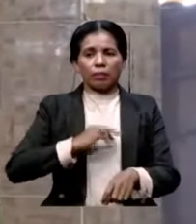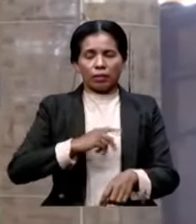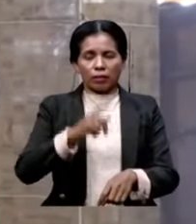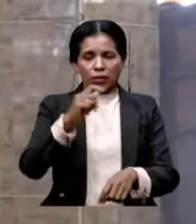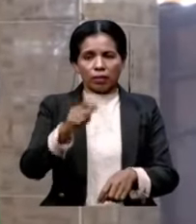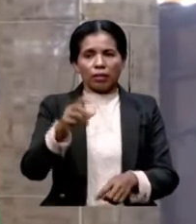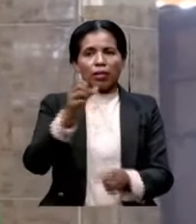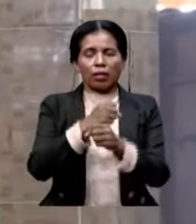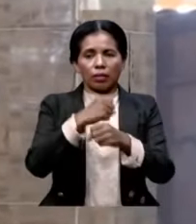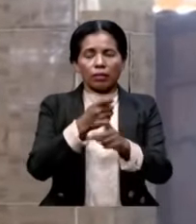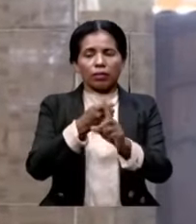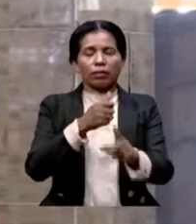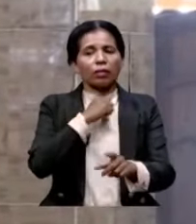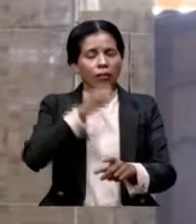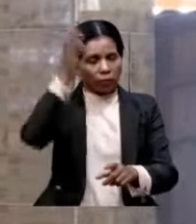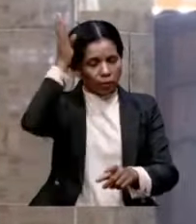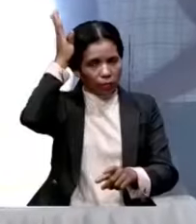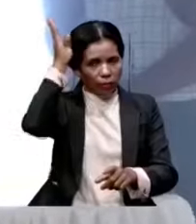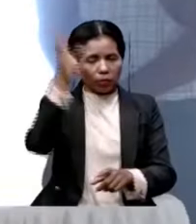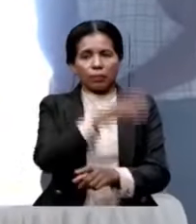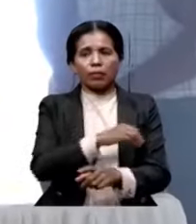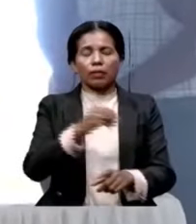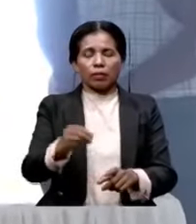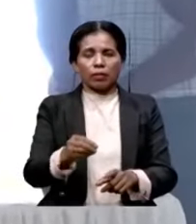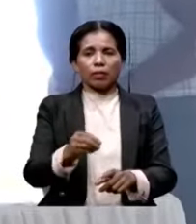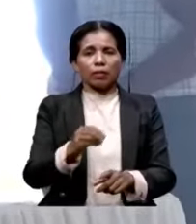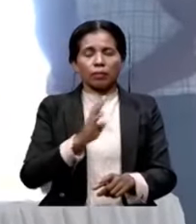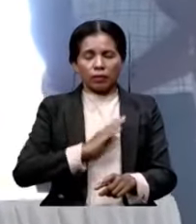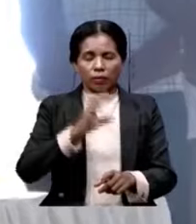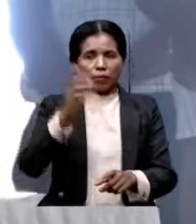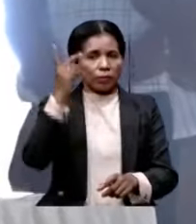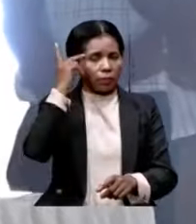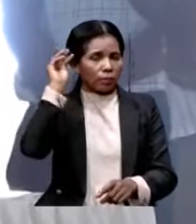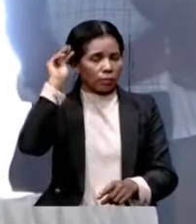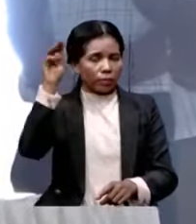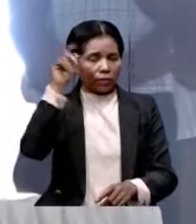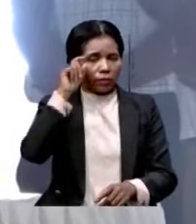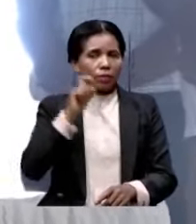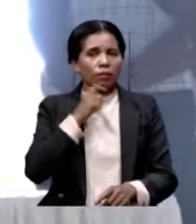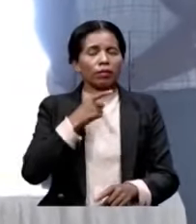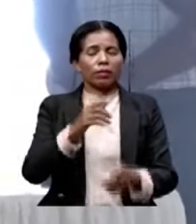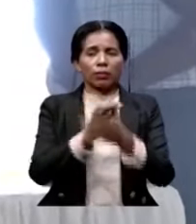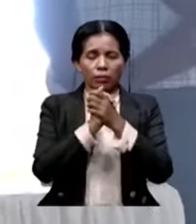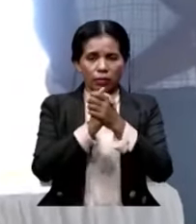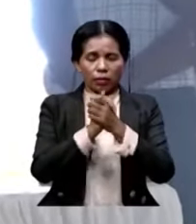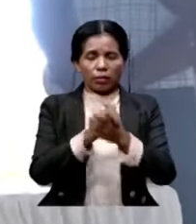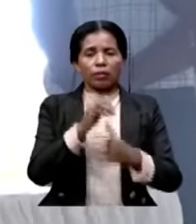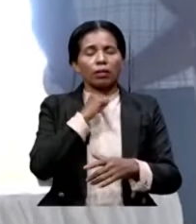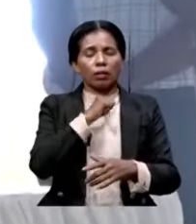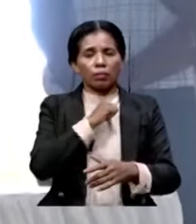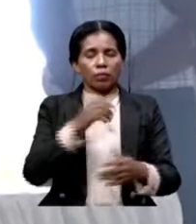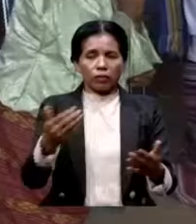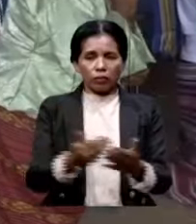nebe presidiu si amo bispo Dom Leandro Maria Alves primeiro ministro Cairala Sanana Guzmão congratula paro co fon Mário Cabral no